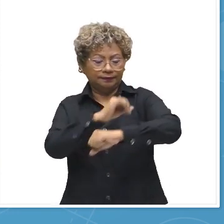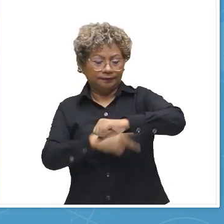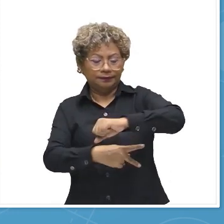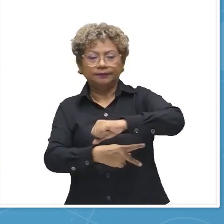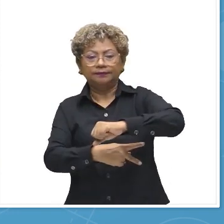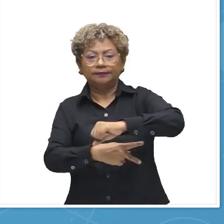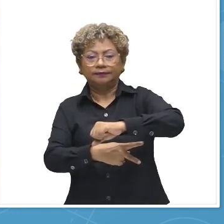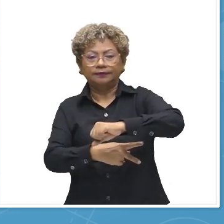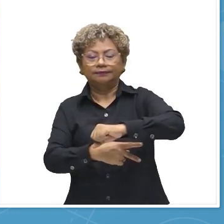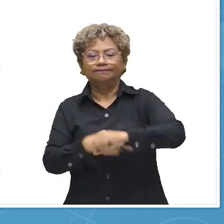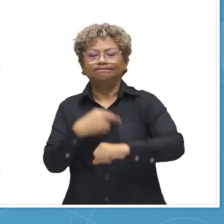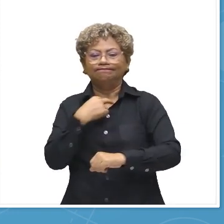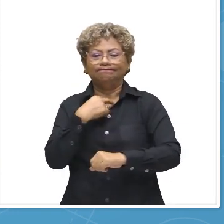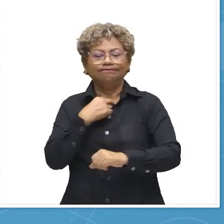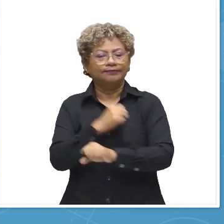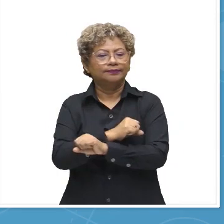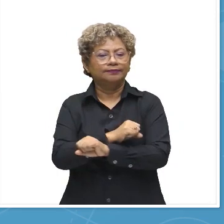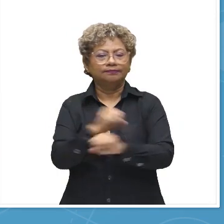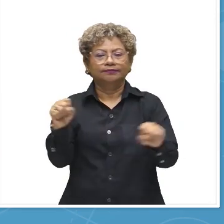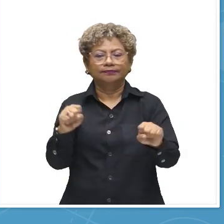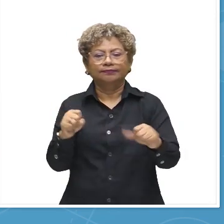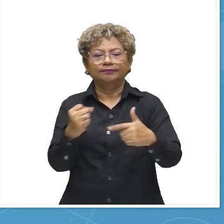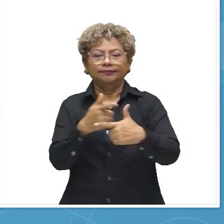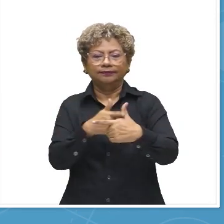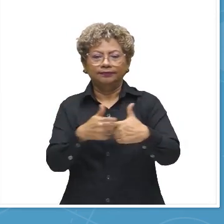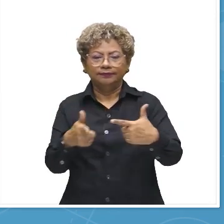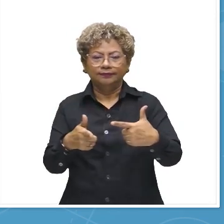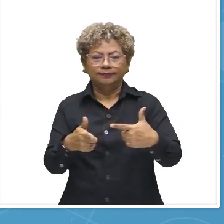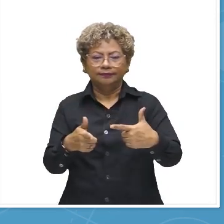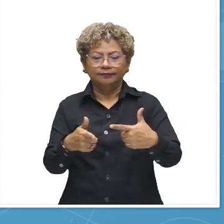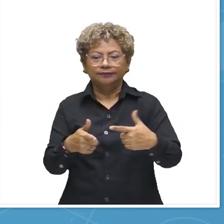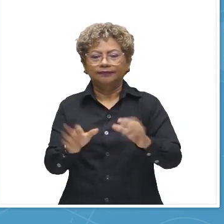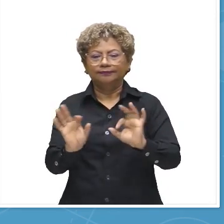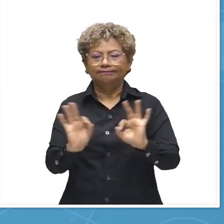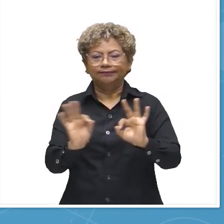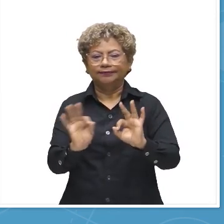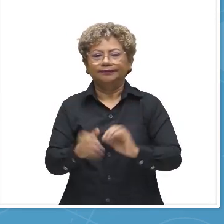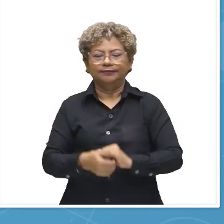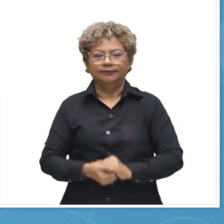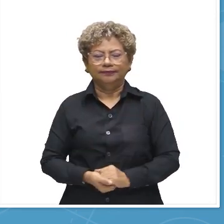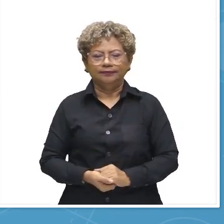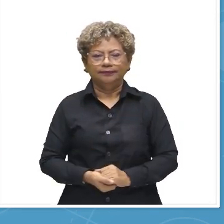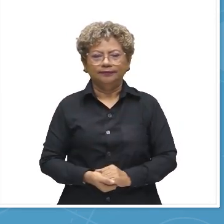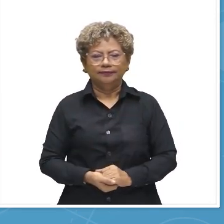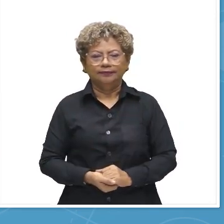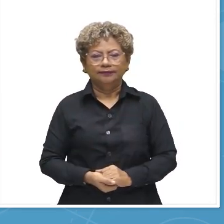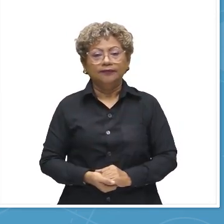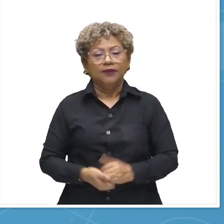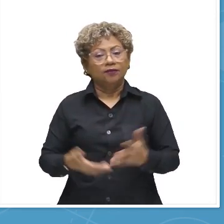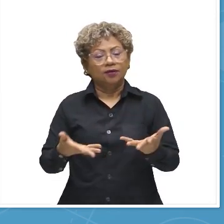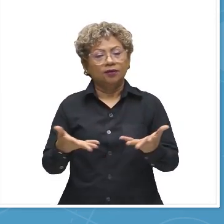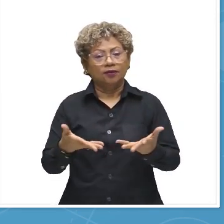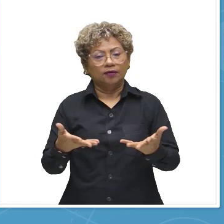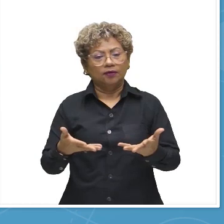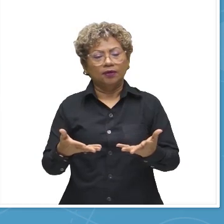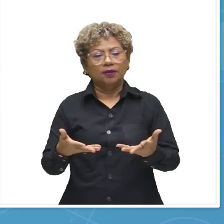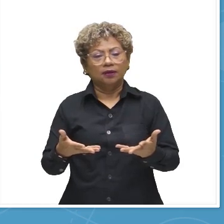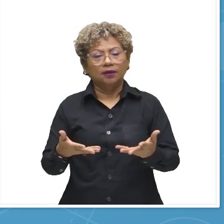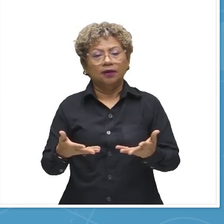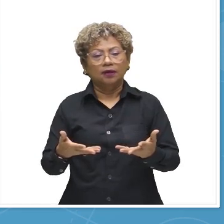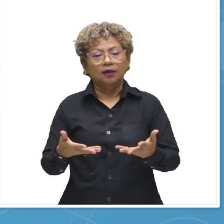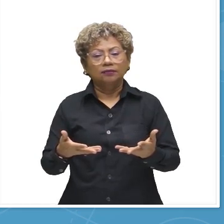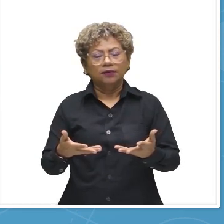aí você já percebe que não dá para a gente dividir, né, tanto o numerador quanto o denominador por um mesmo número. Então, 27 sobre 12